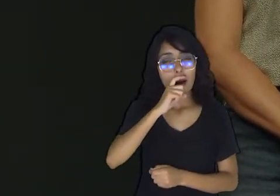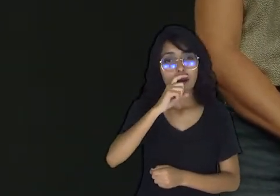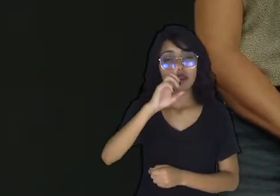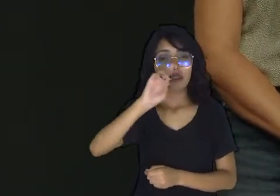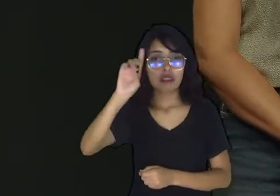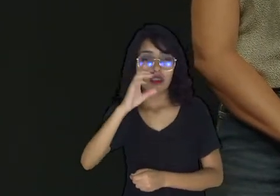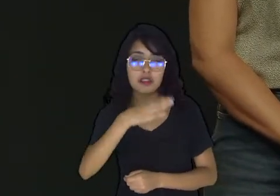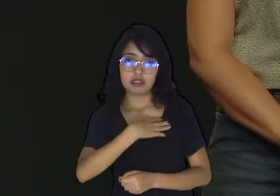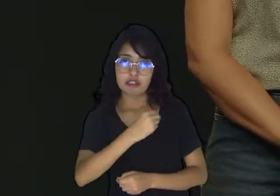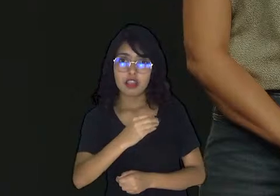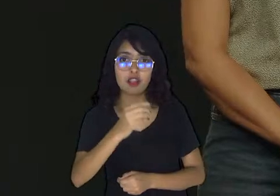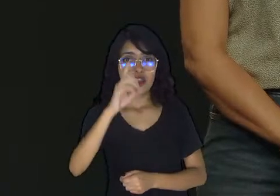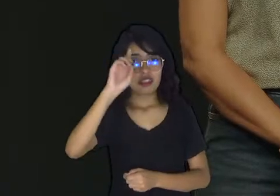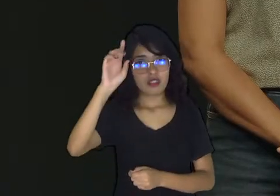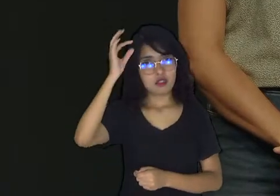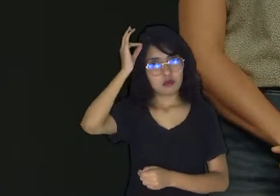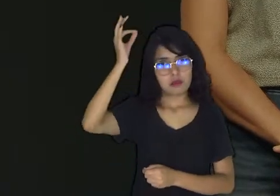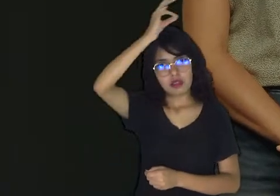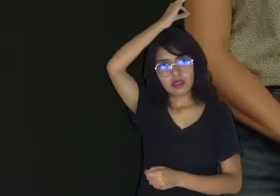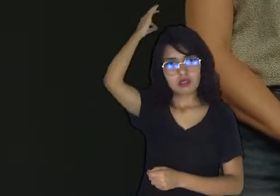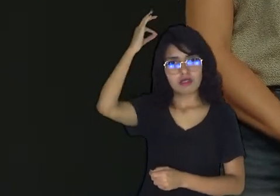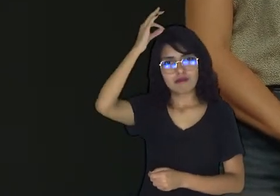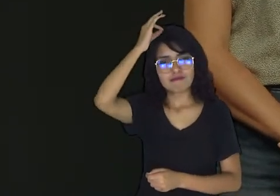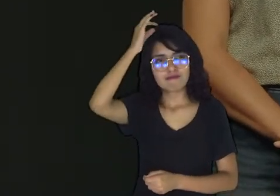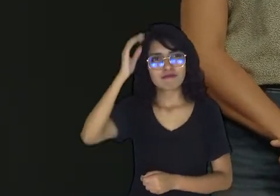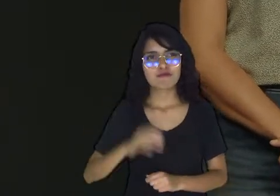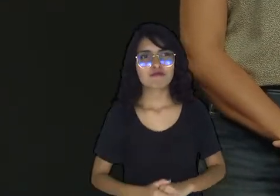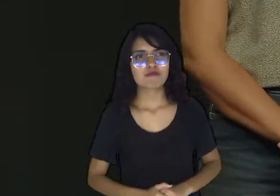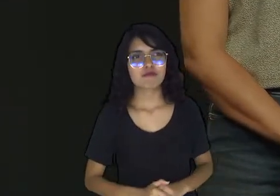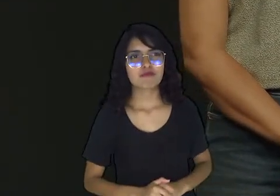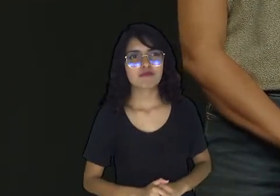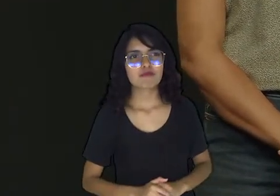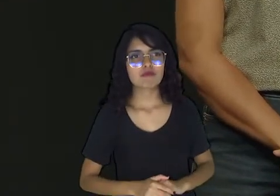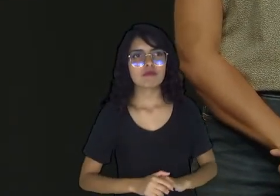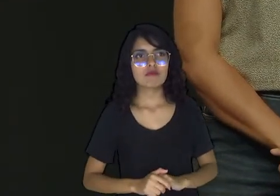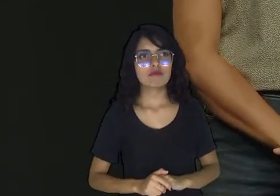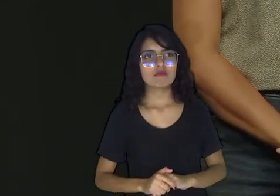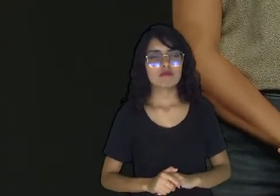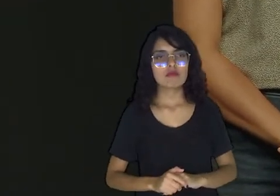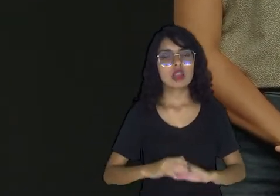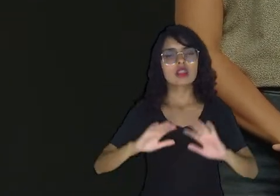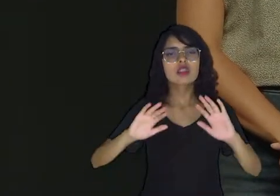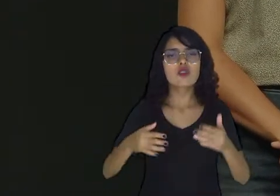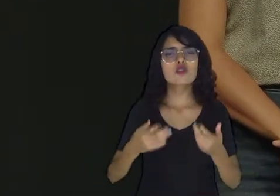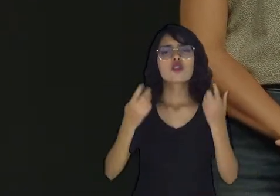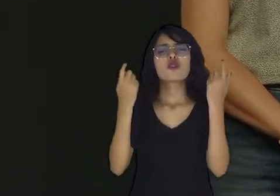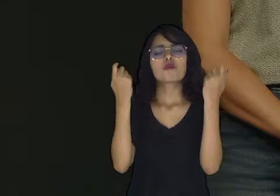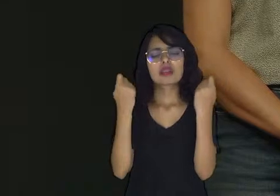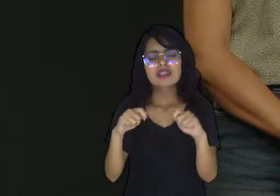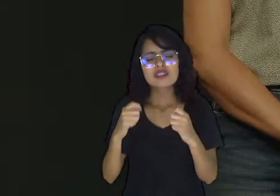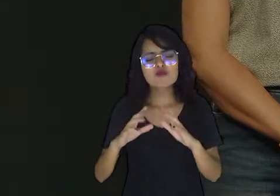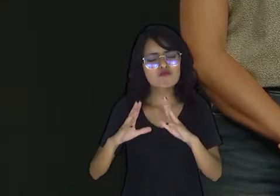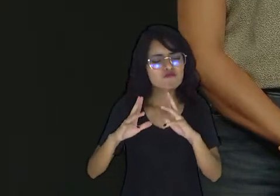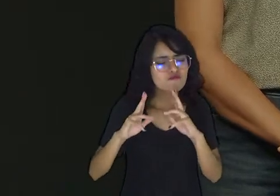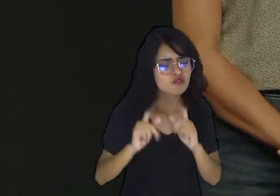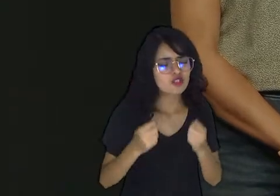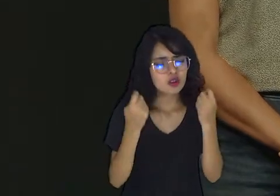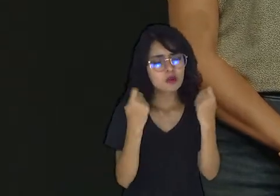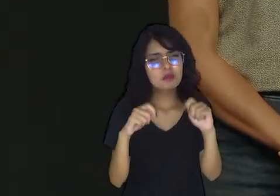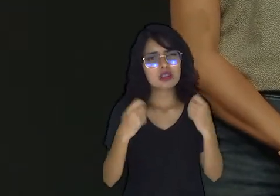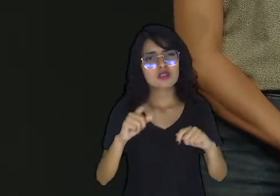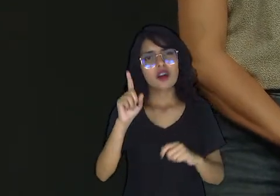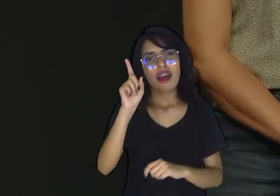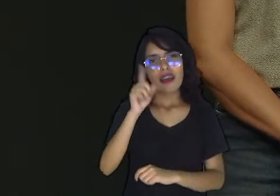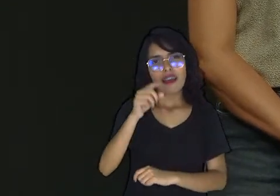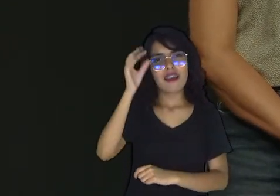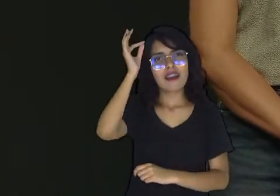Santo. Tudo o que eu preciso é de Ti, Deus. Deus Pai, Deus